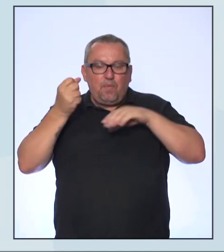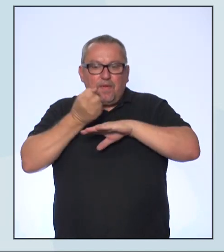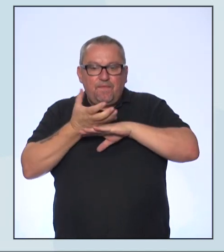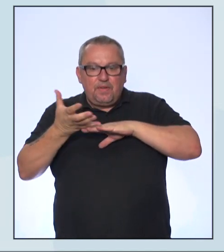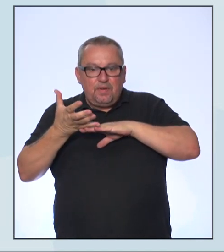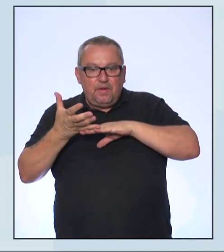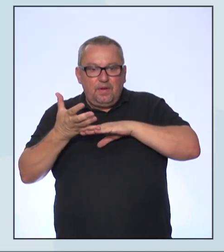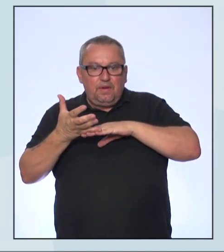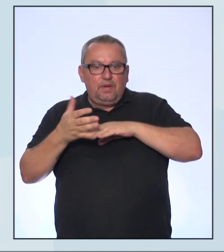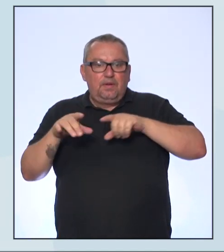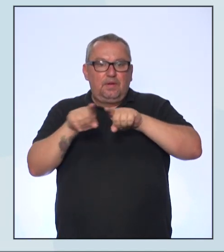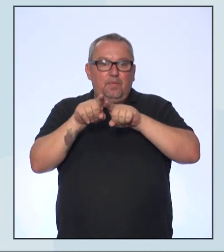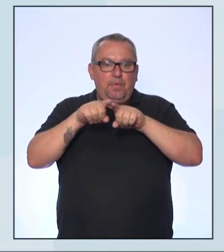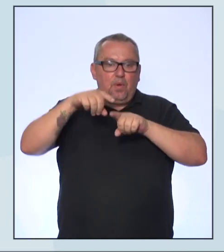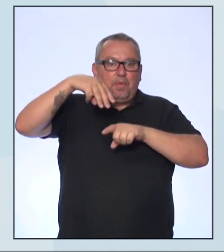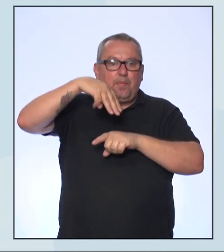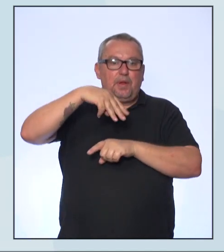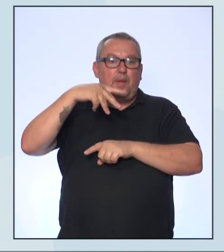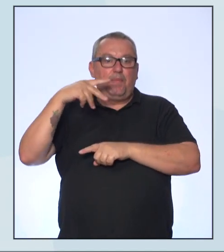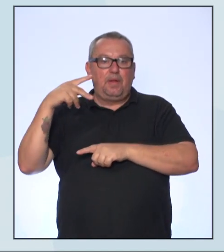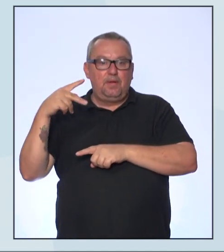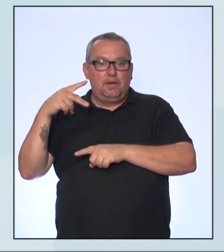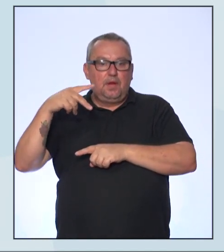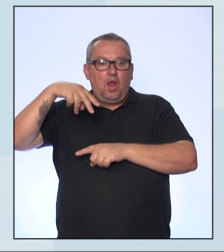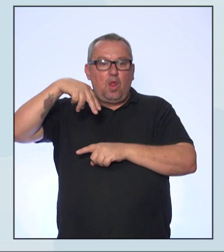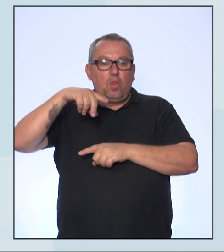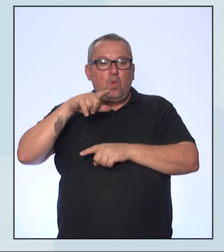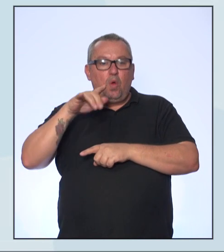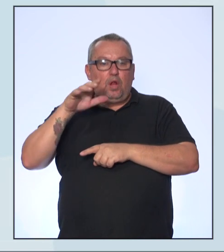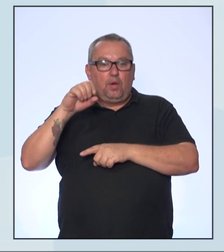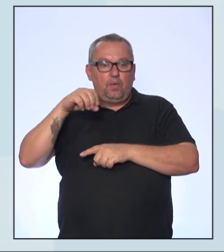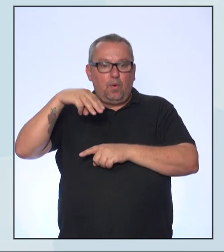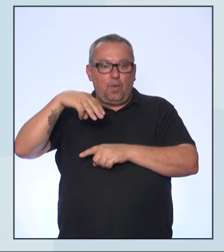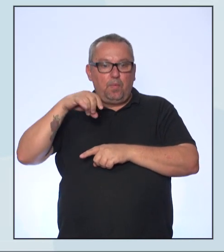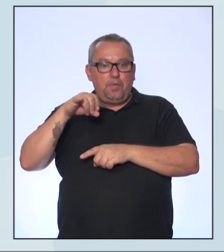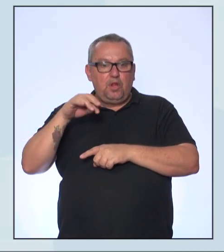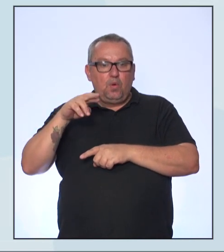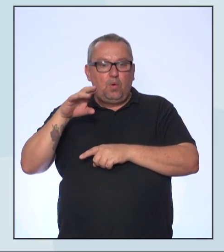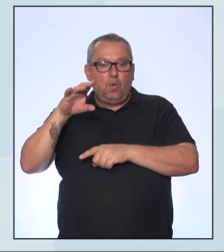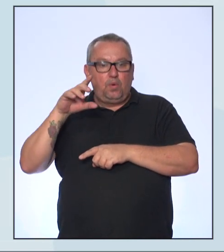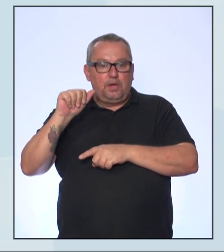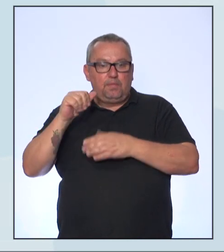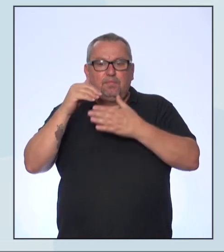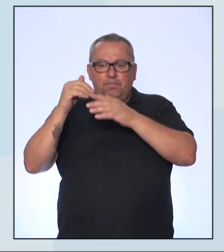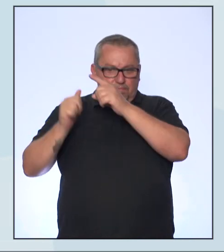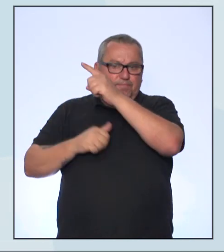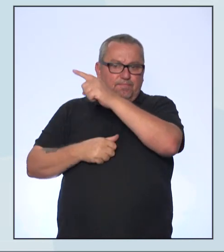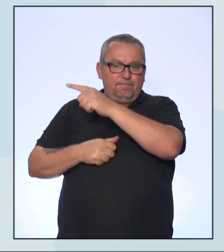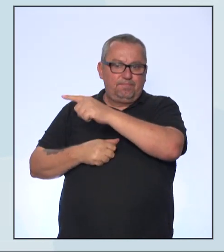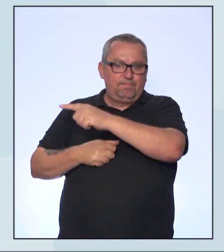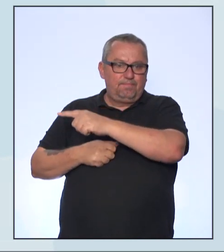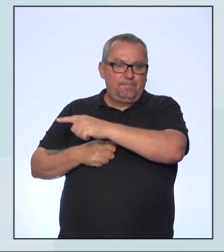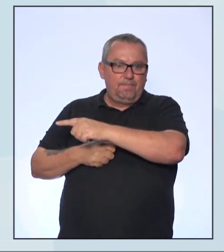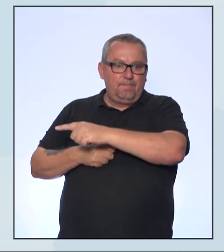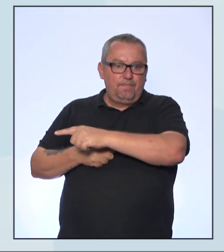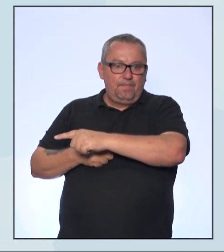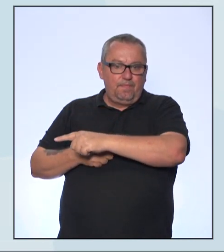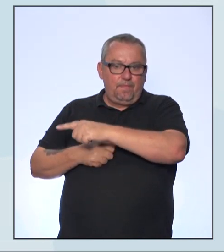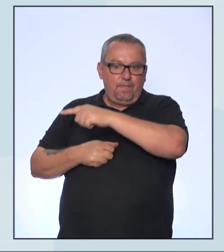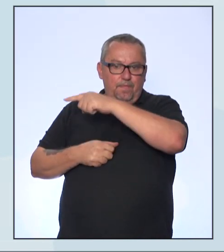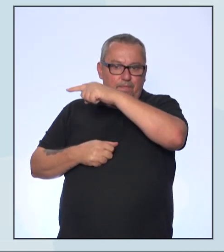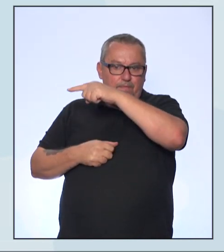membrana plasmática, núcleo, mitocôndria, complexo golgiense, ribossomos e